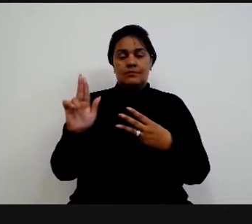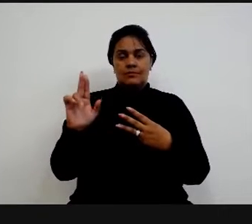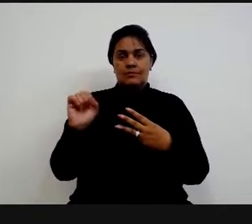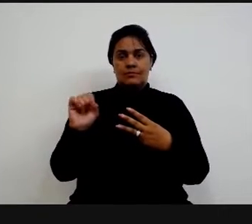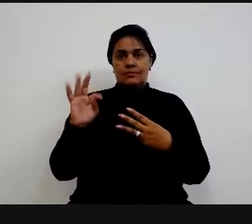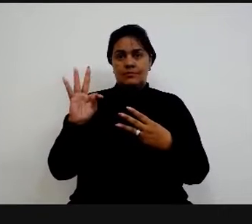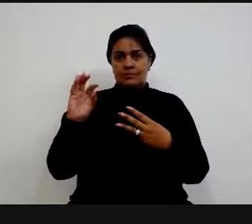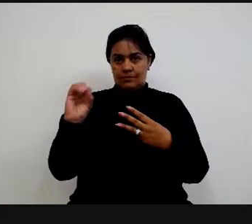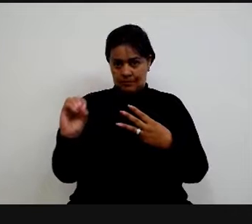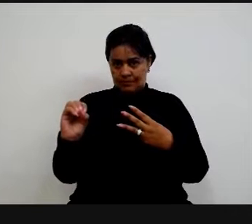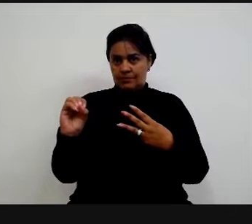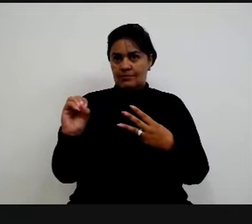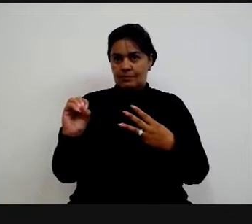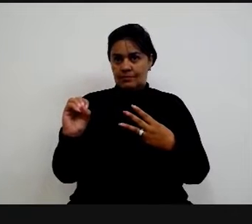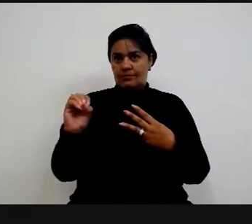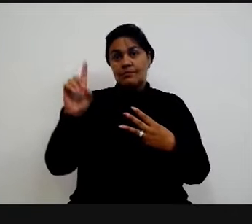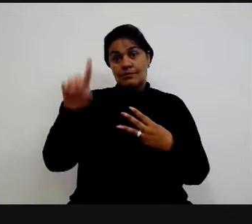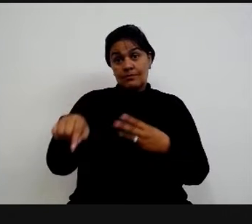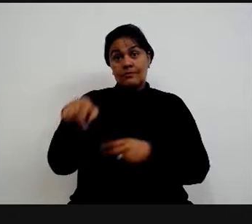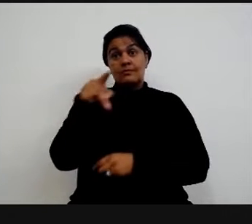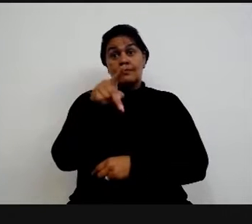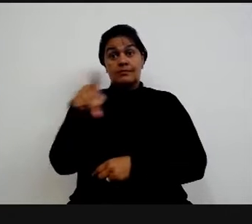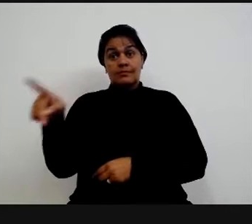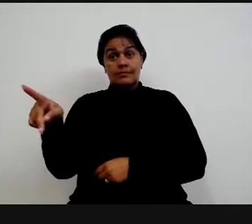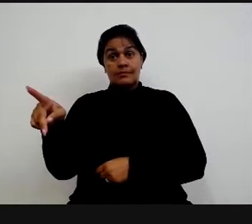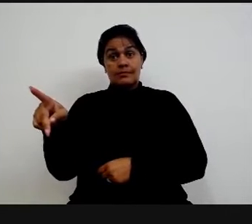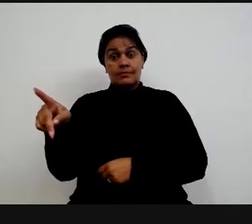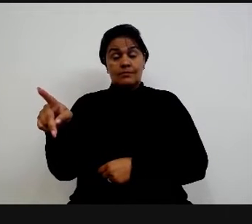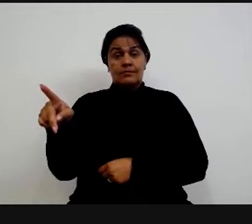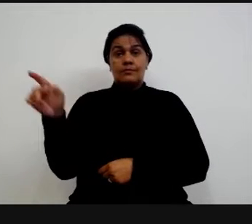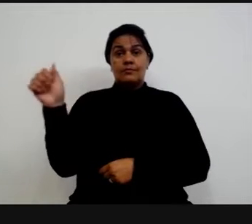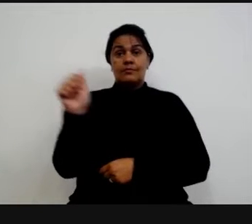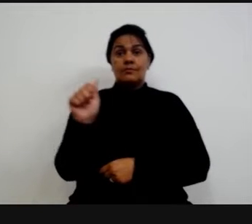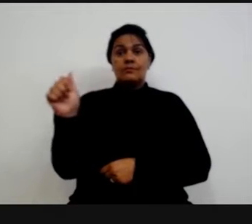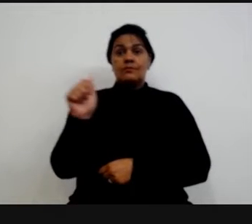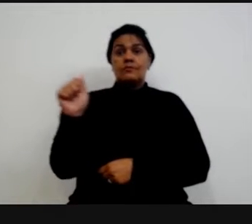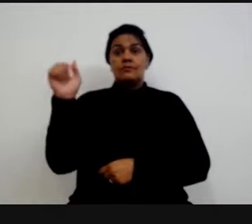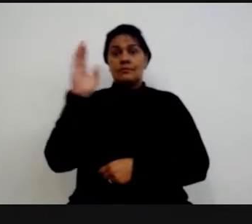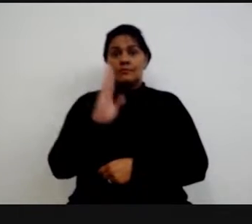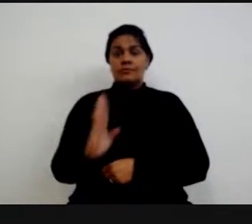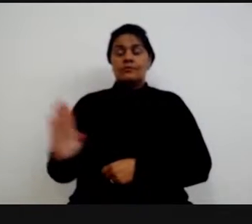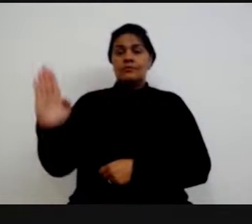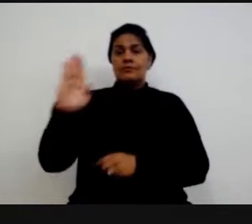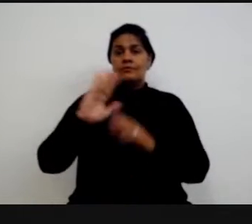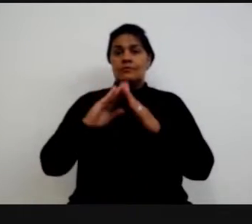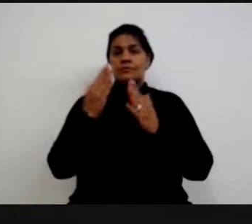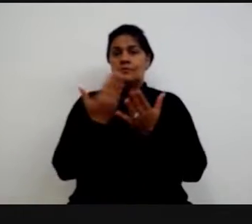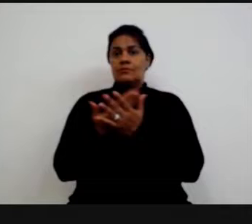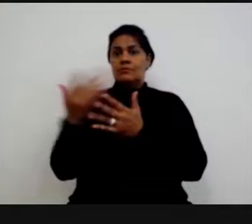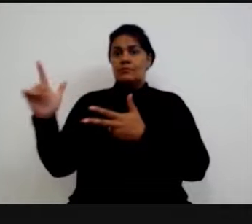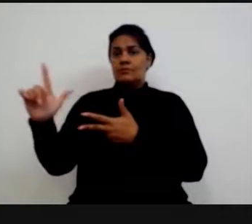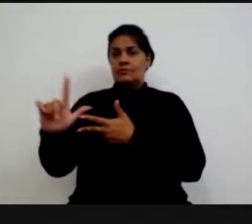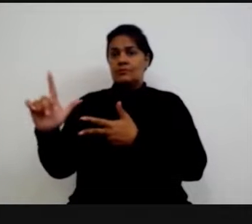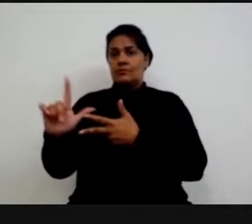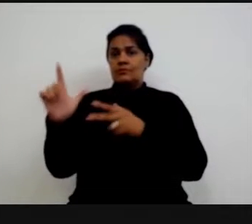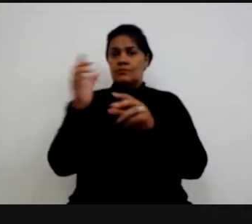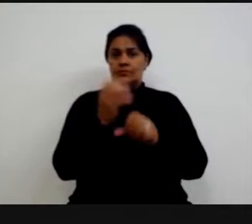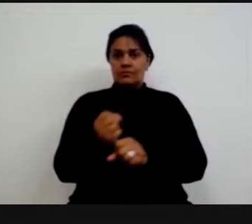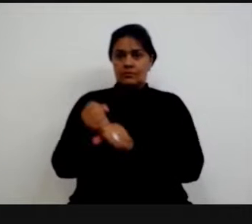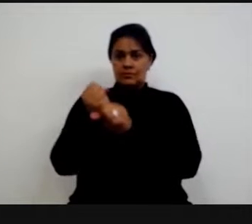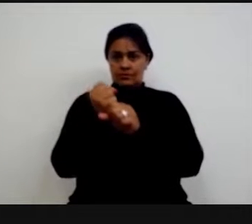Coutinho Madruga, que é o nosso presidente da Associação Brasileira de Escolas do Legislativo e de Contas, a